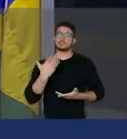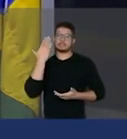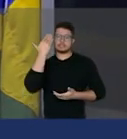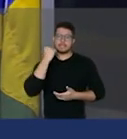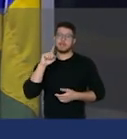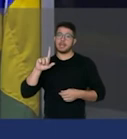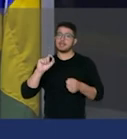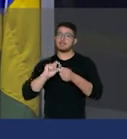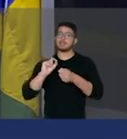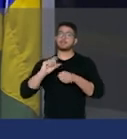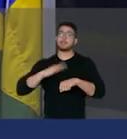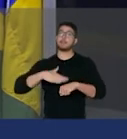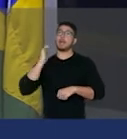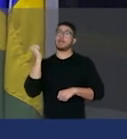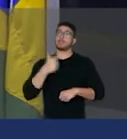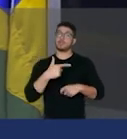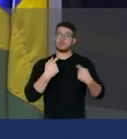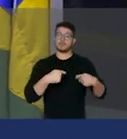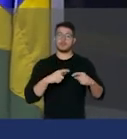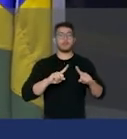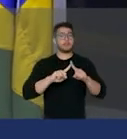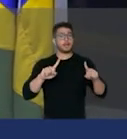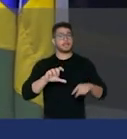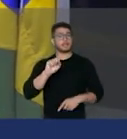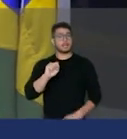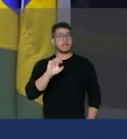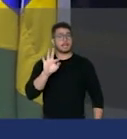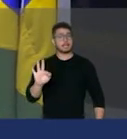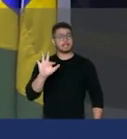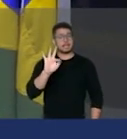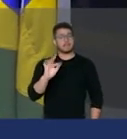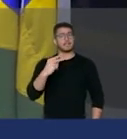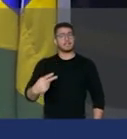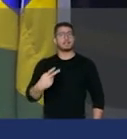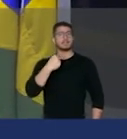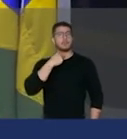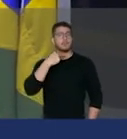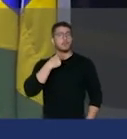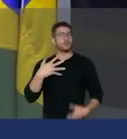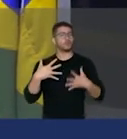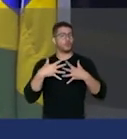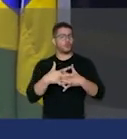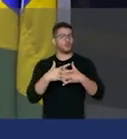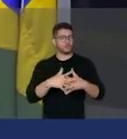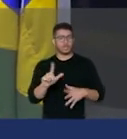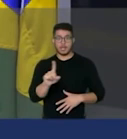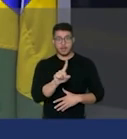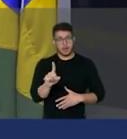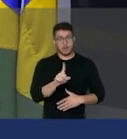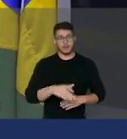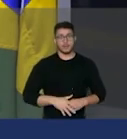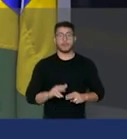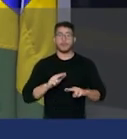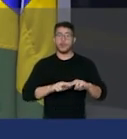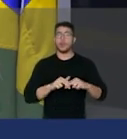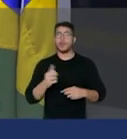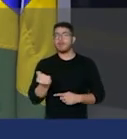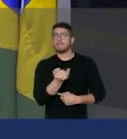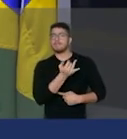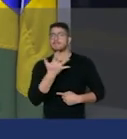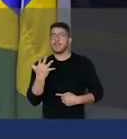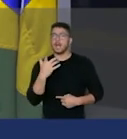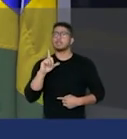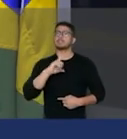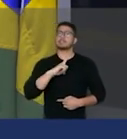o Supremo Tribunal Federal não deve se confundir com as figuras desses que estão lá investidos porque muitos envergonham